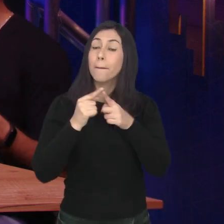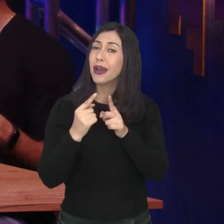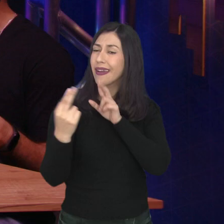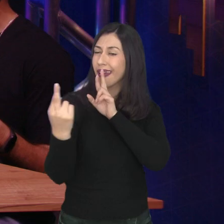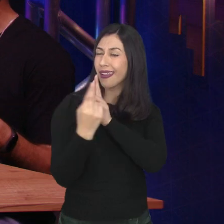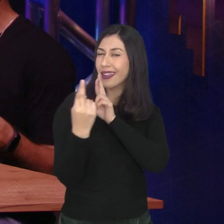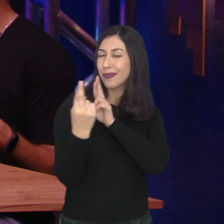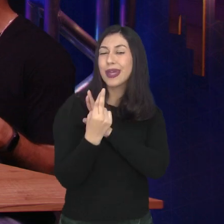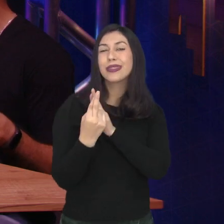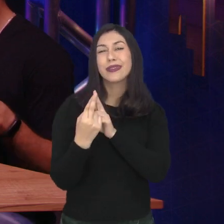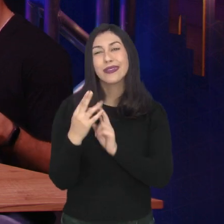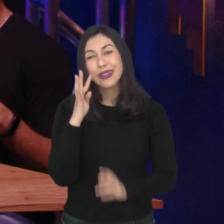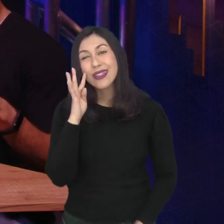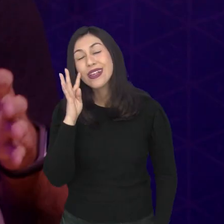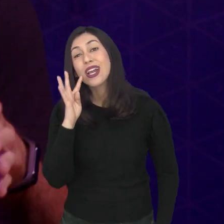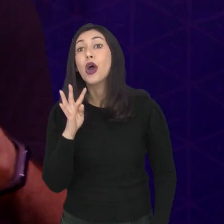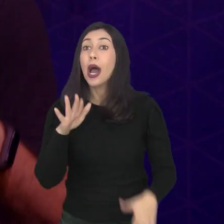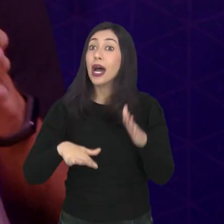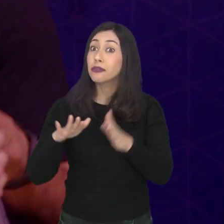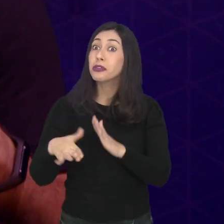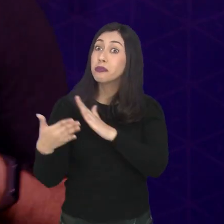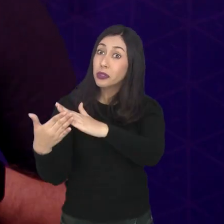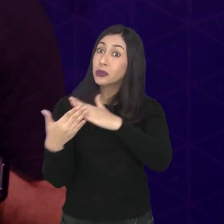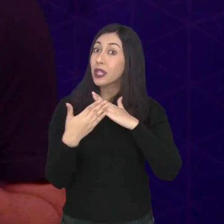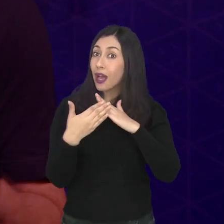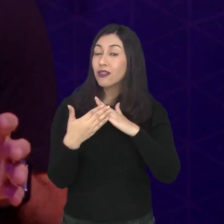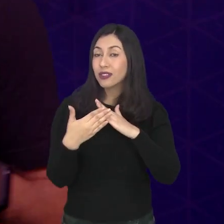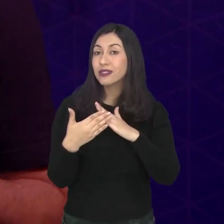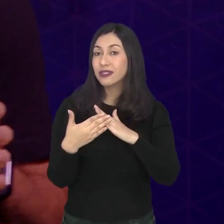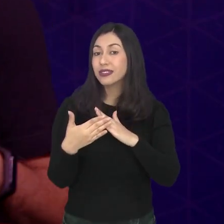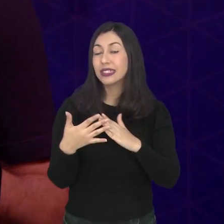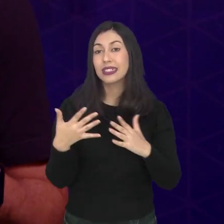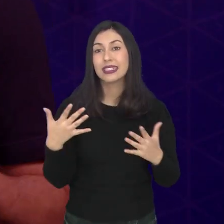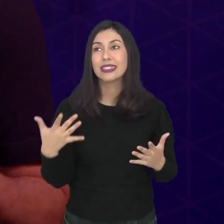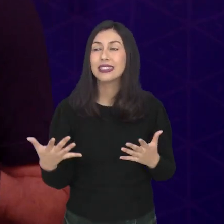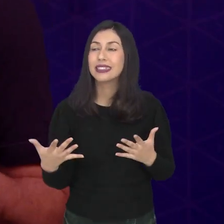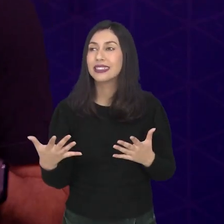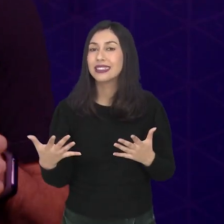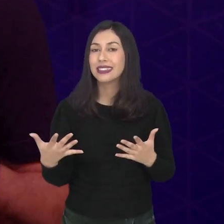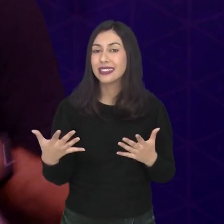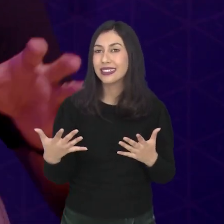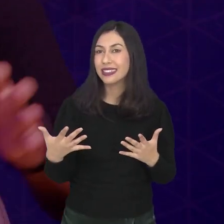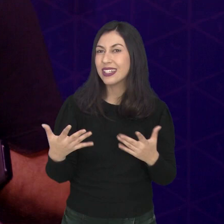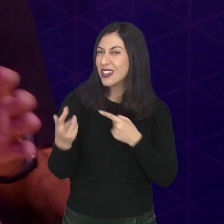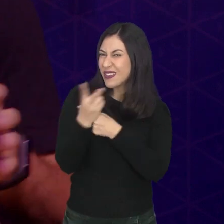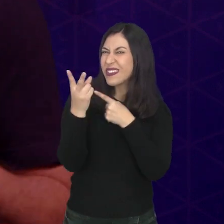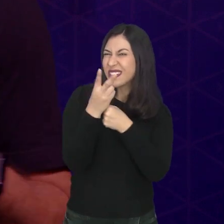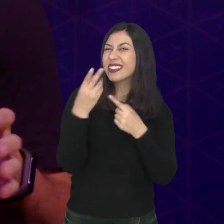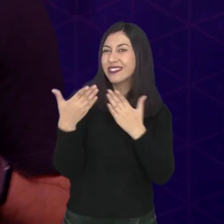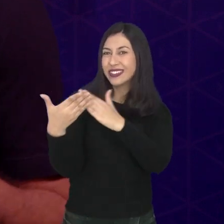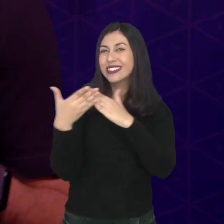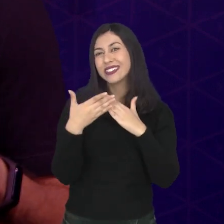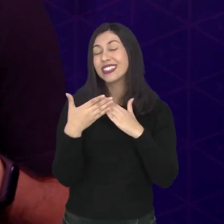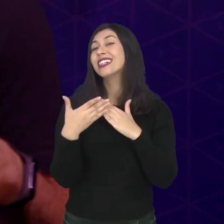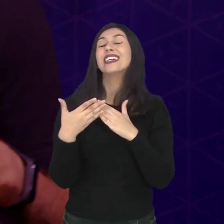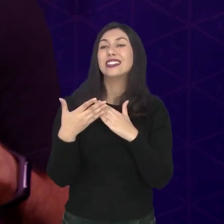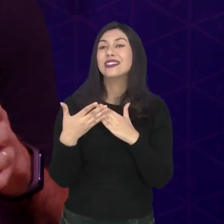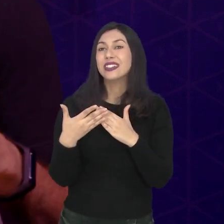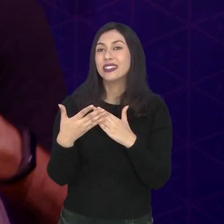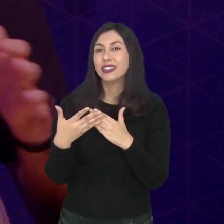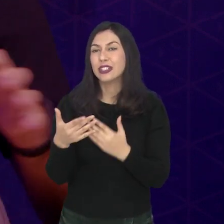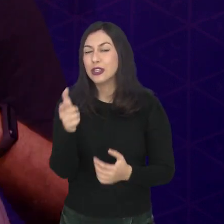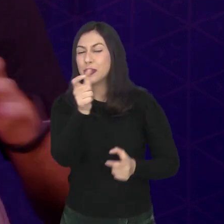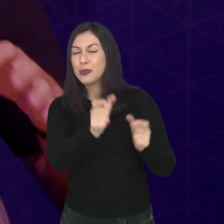tinha um bom relacionamento comigo. E algumas vezes até me ajudavam, sabe? Me defendiam, assim, né?